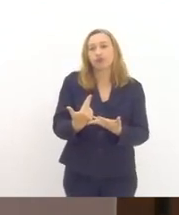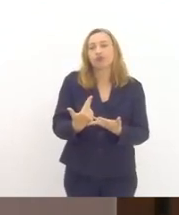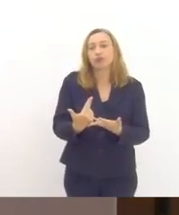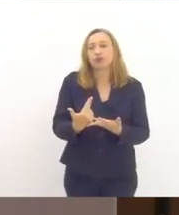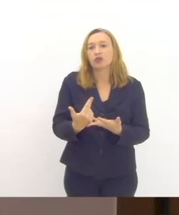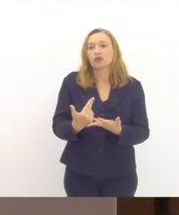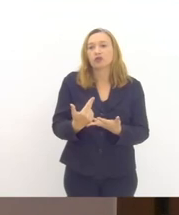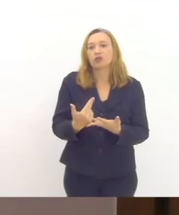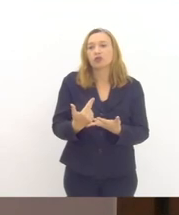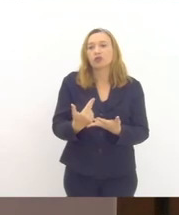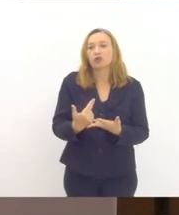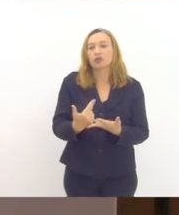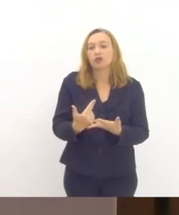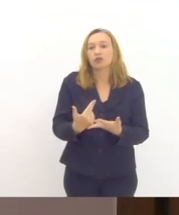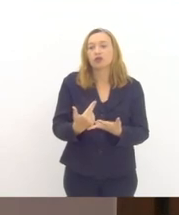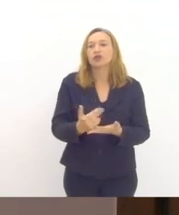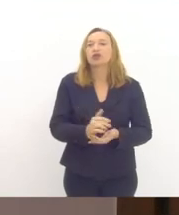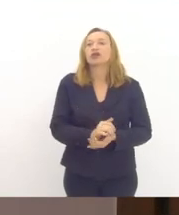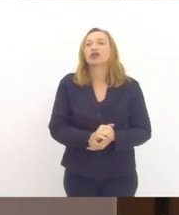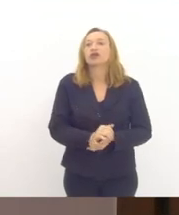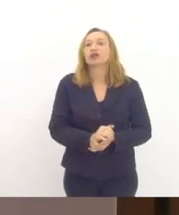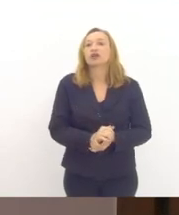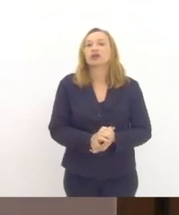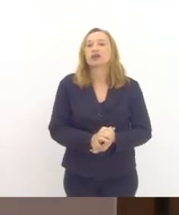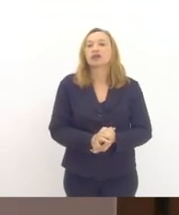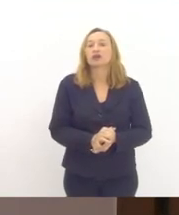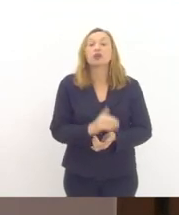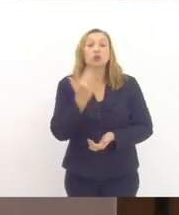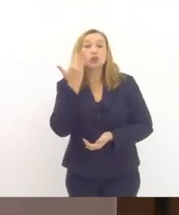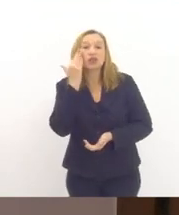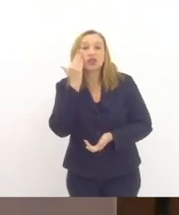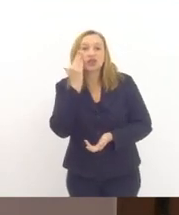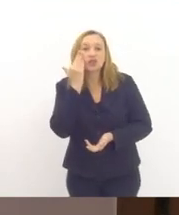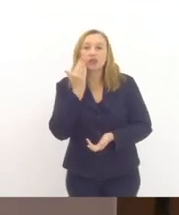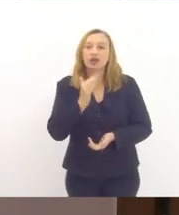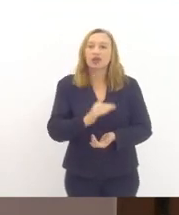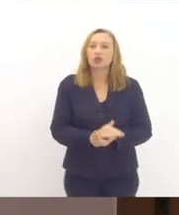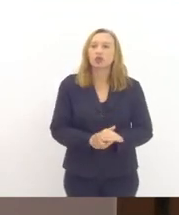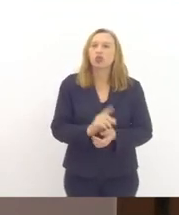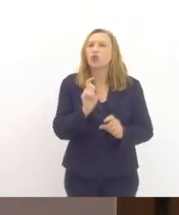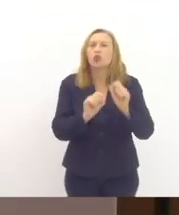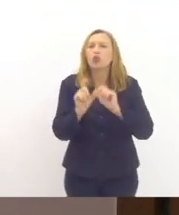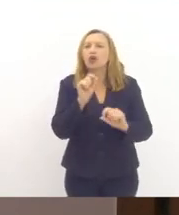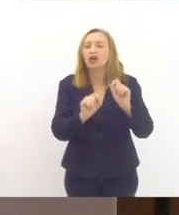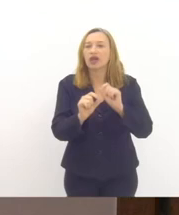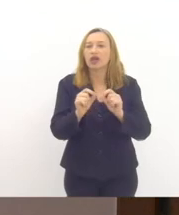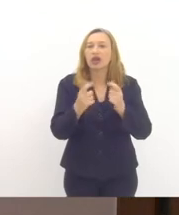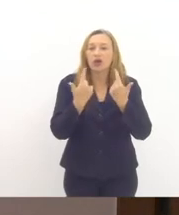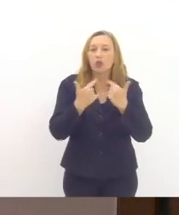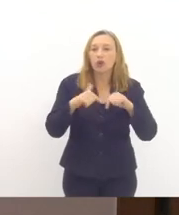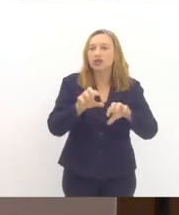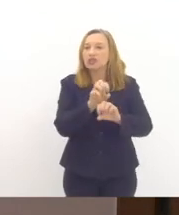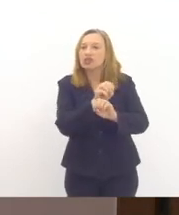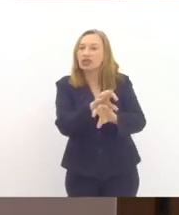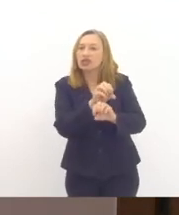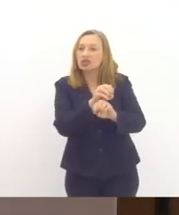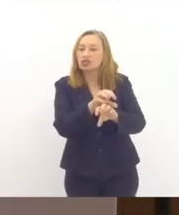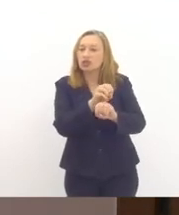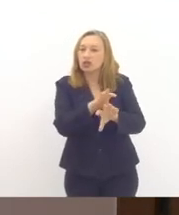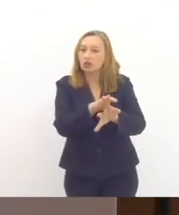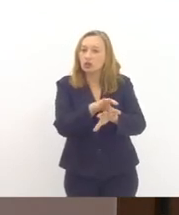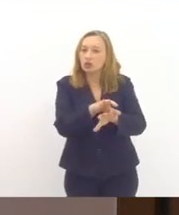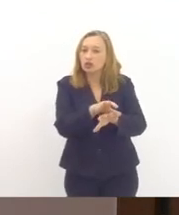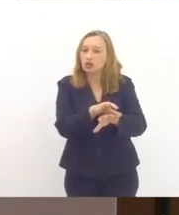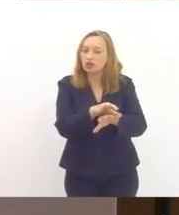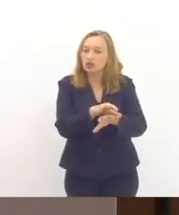vou ser redundante, no senso comum, que é o entendimento do que é o ensino das línguas estrangeiras. Sempre nos